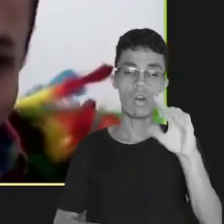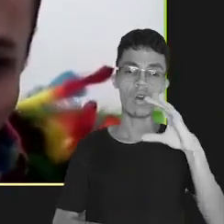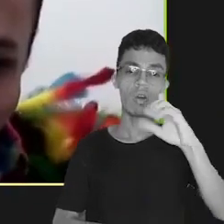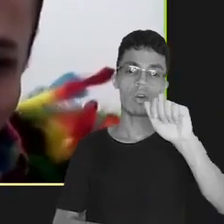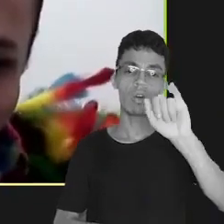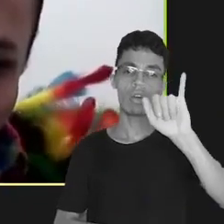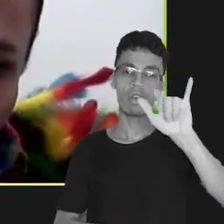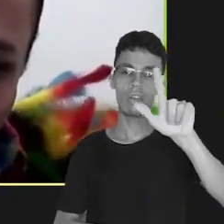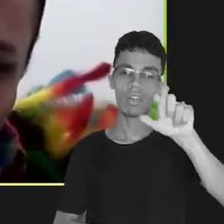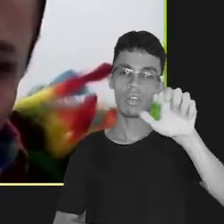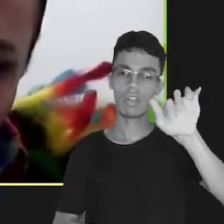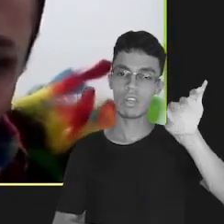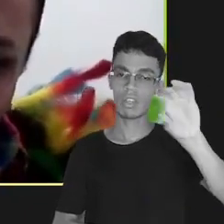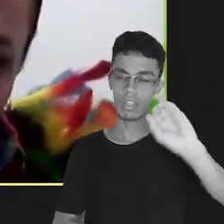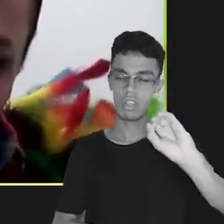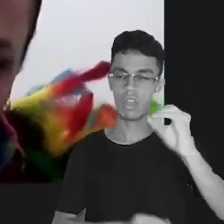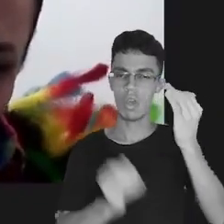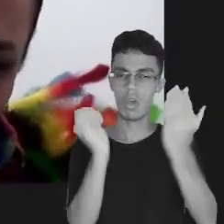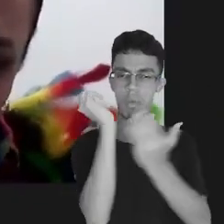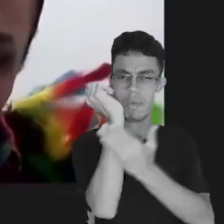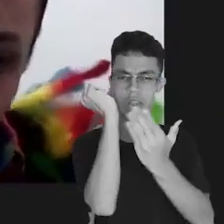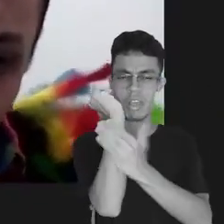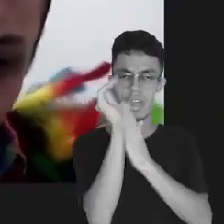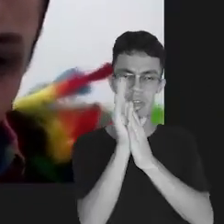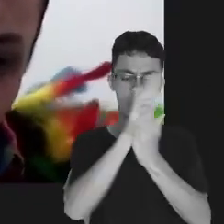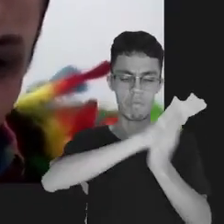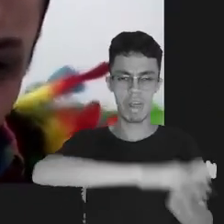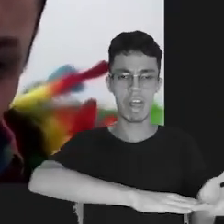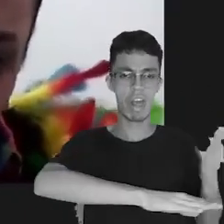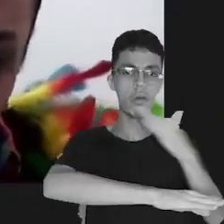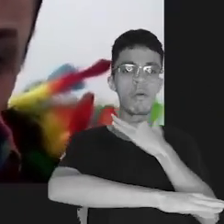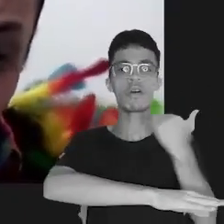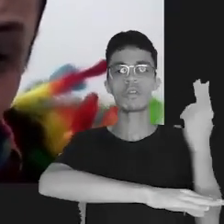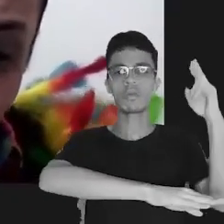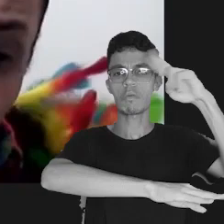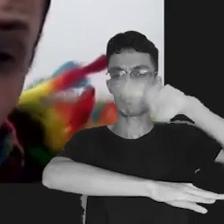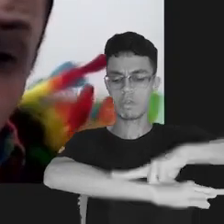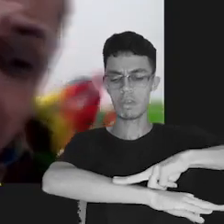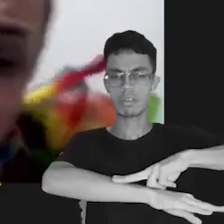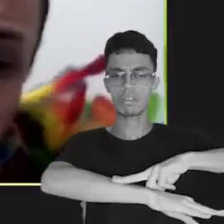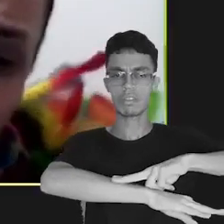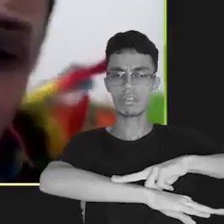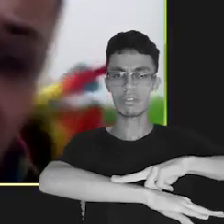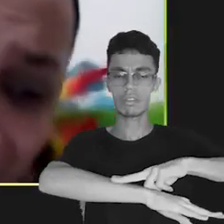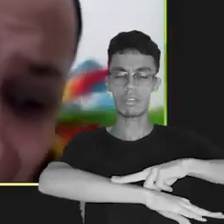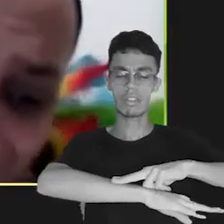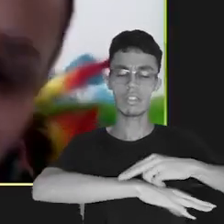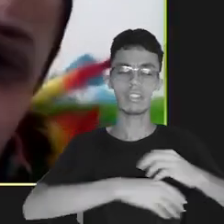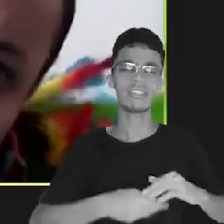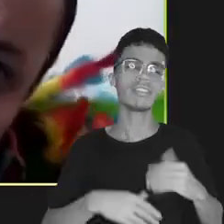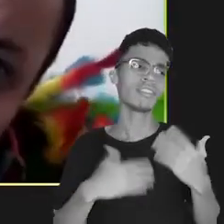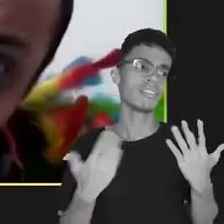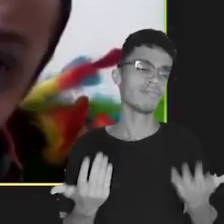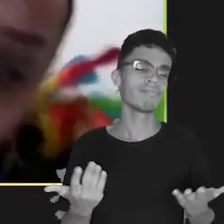caixão. Bem, mas de qualquer forma o morto tem que sair, vendido ou não. Aí que está a excelência.